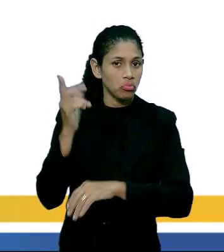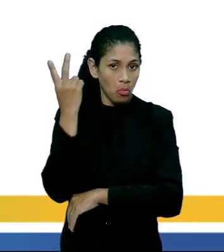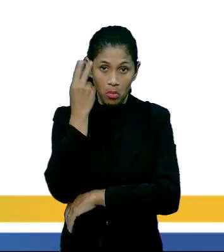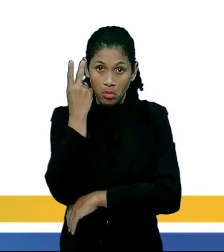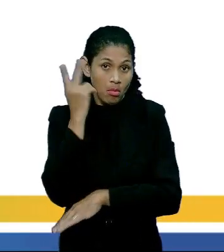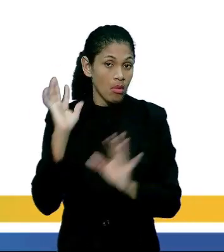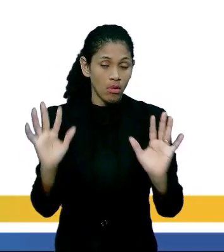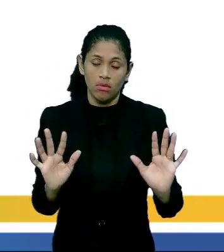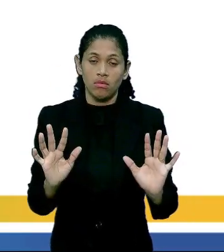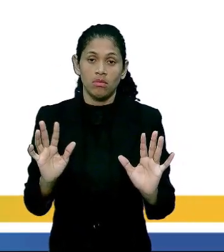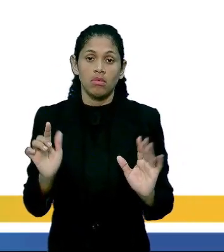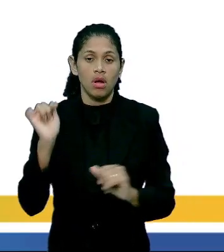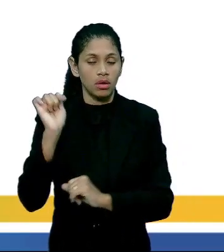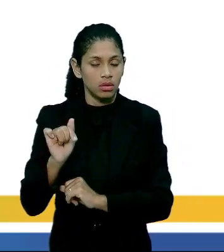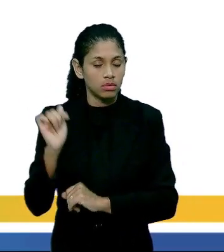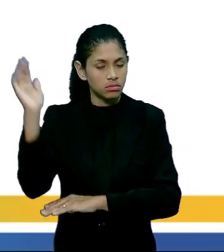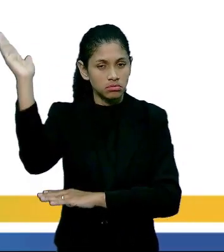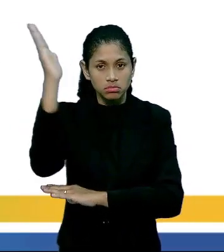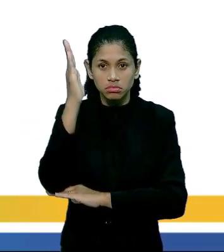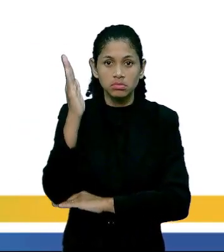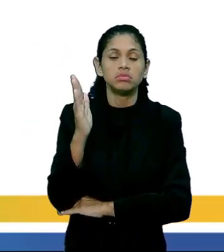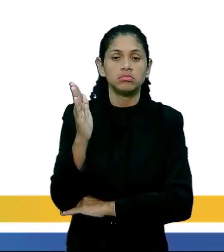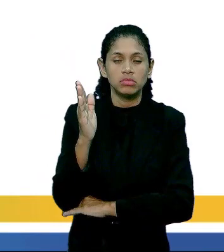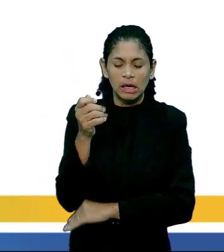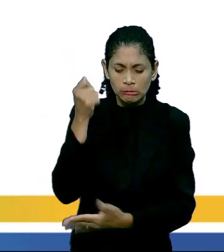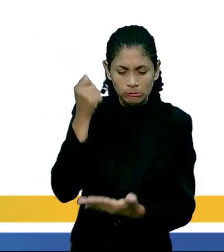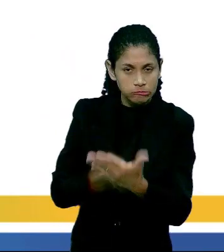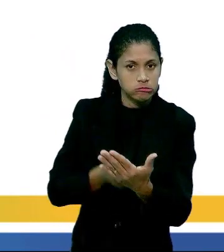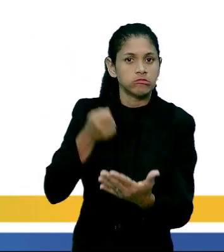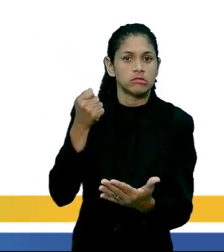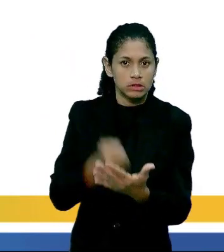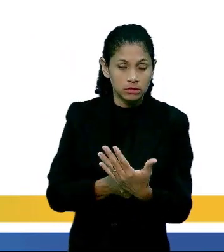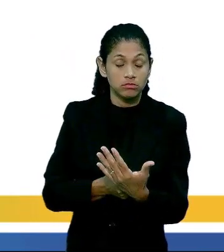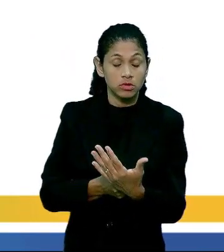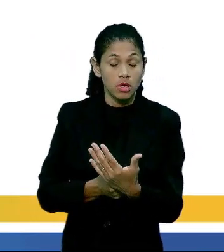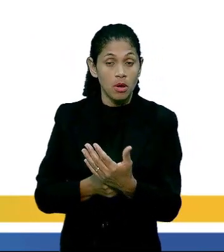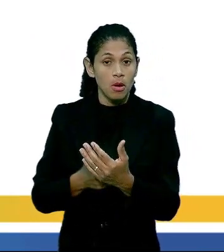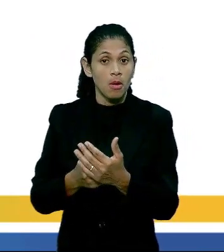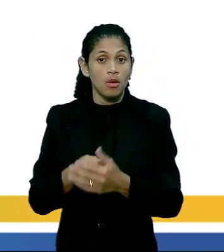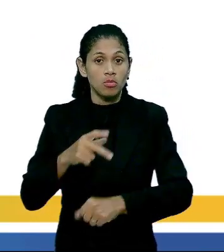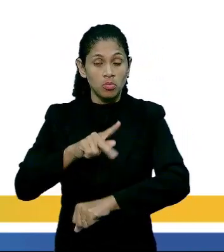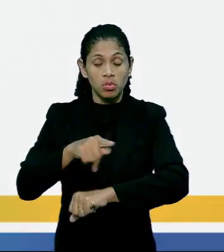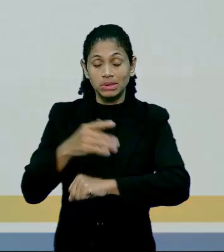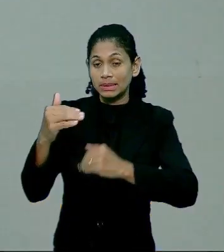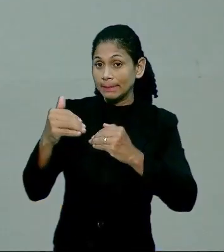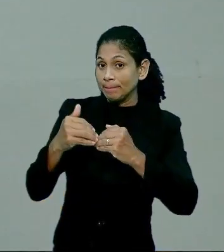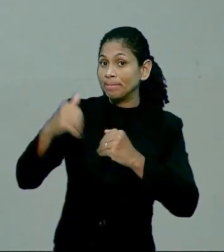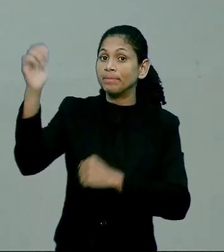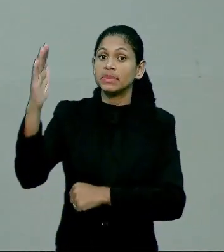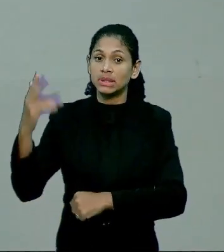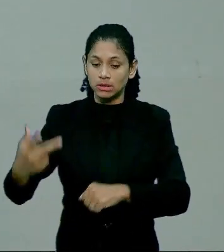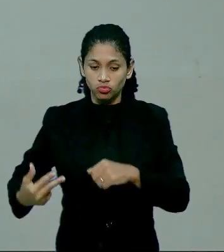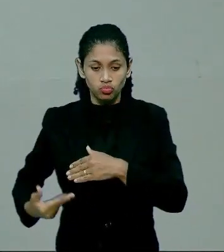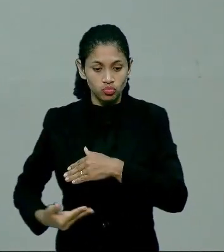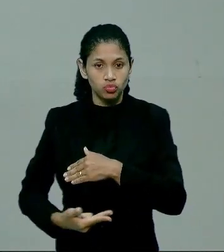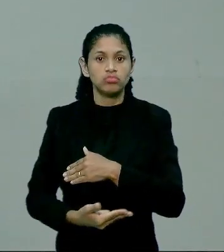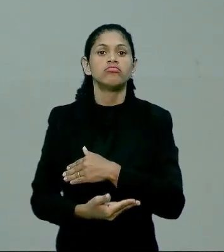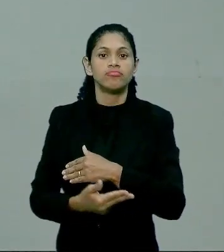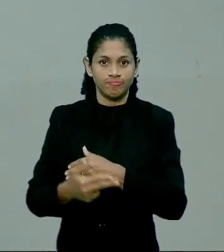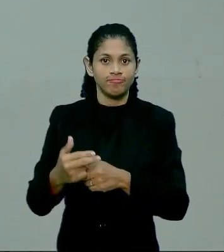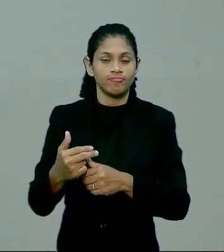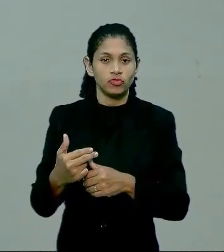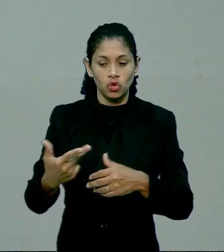mencionou, e de qualquer forma, em qualquer contexto, a gente tem que buscar o respeito à diversidade, diversidade de corpos